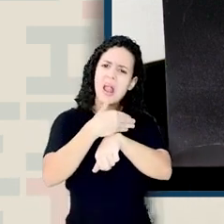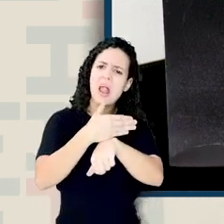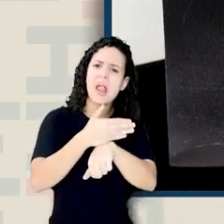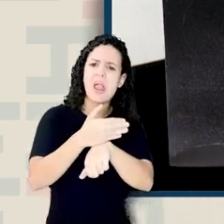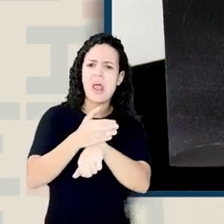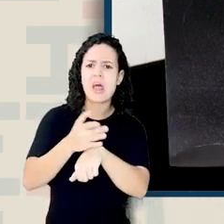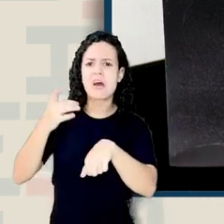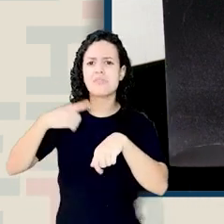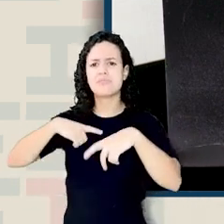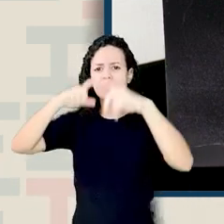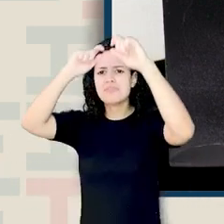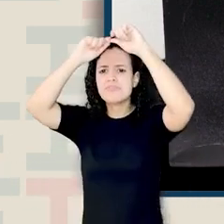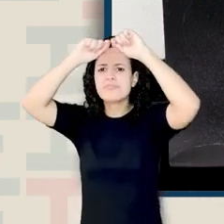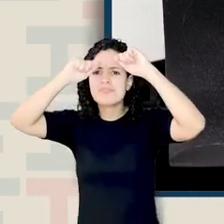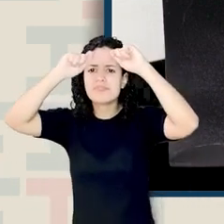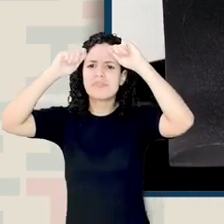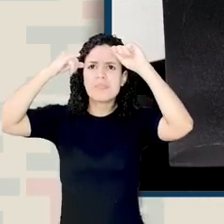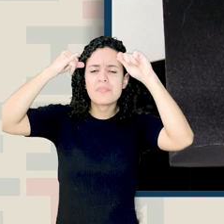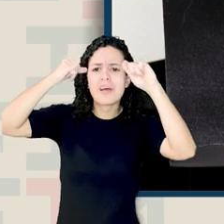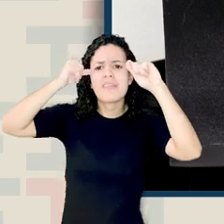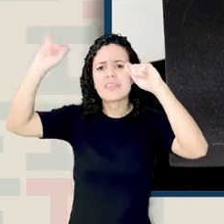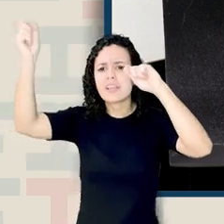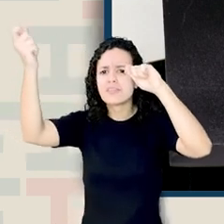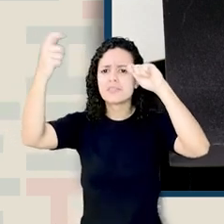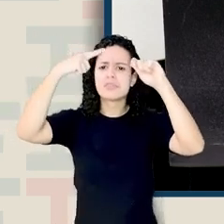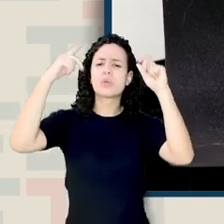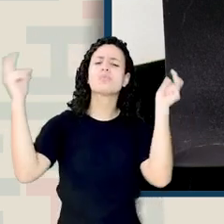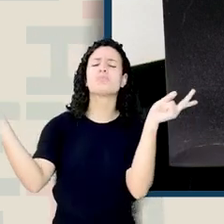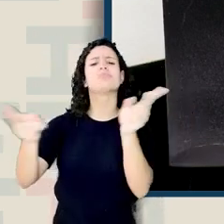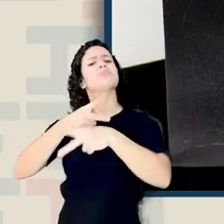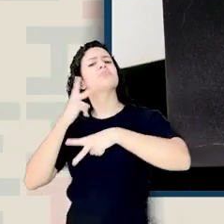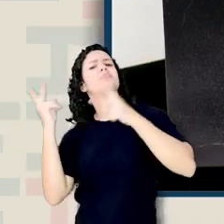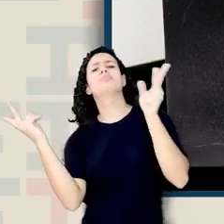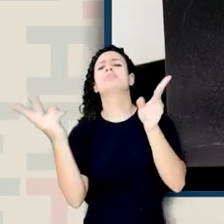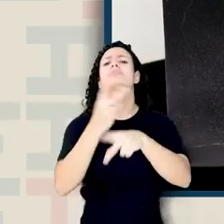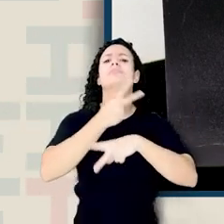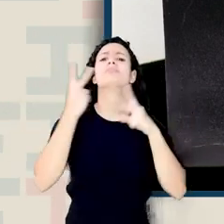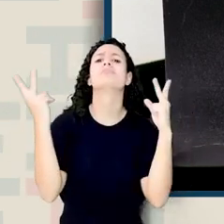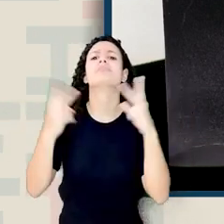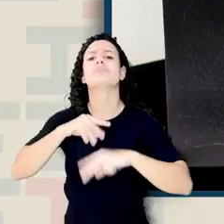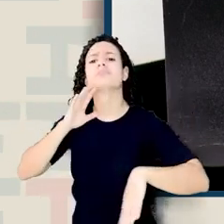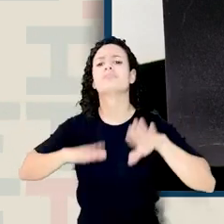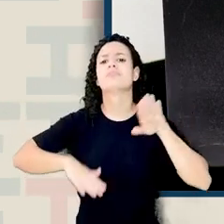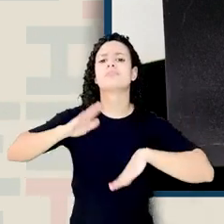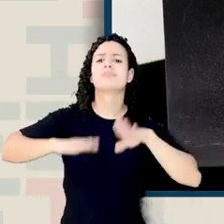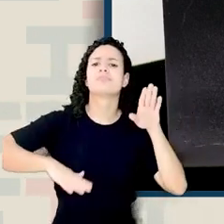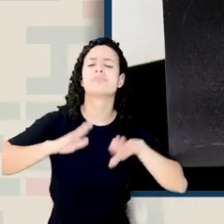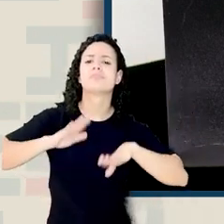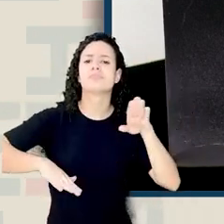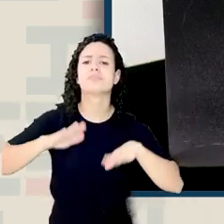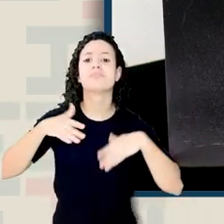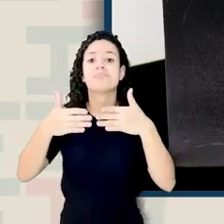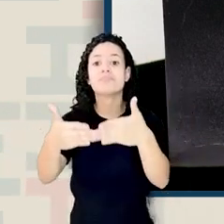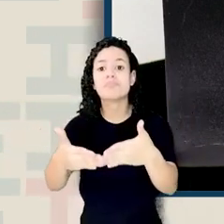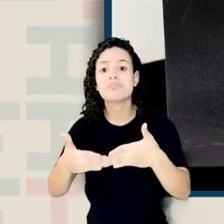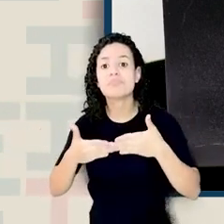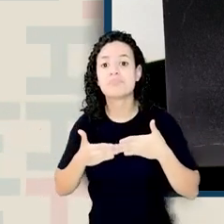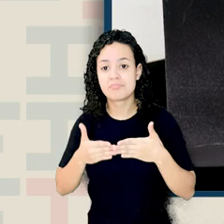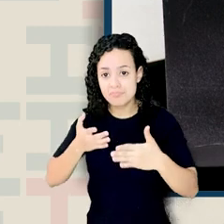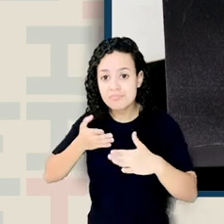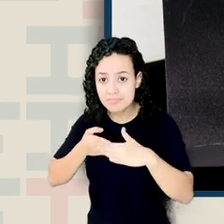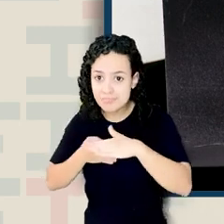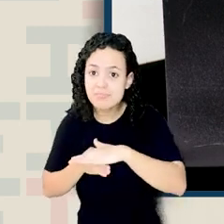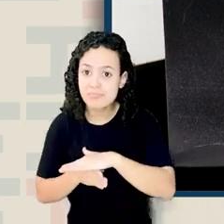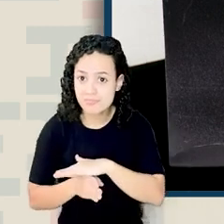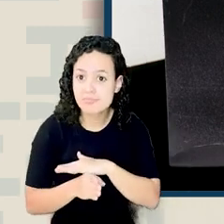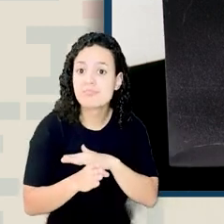de chapéu de sol, giro o vento, giro o mundo, de batuque e farol. Peço licença, vou